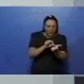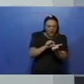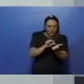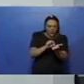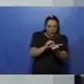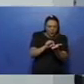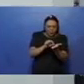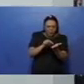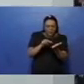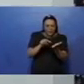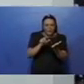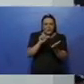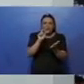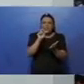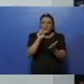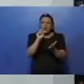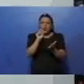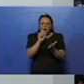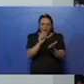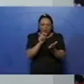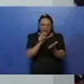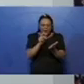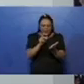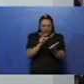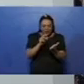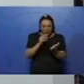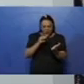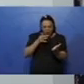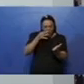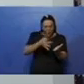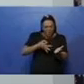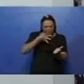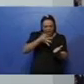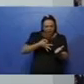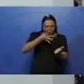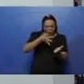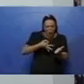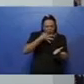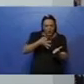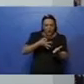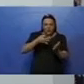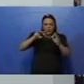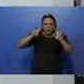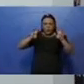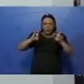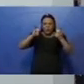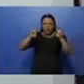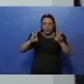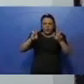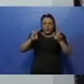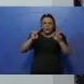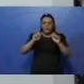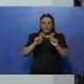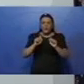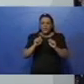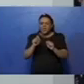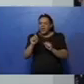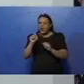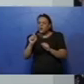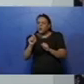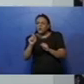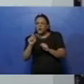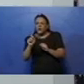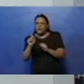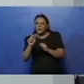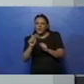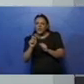texto em que o jornal exprime sua opinião sobre um determinado assunto. O editorial, ele